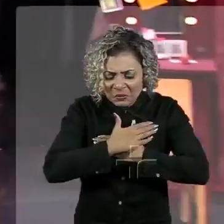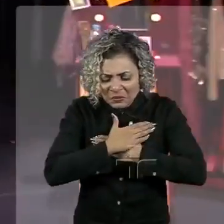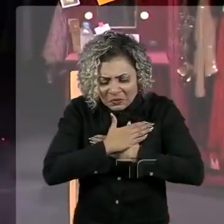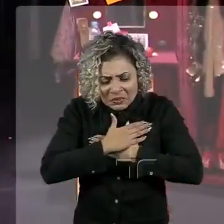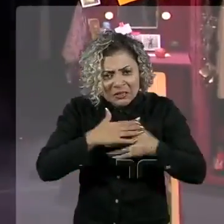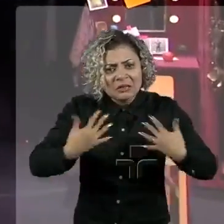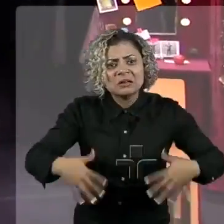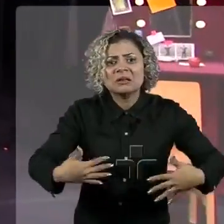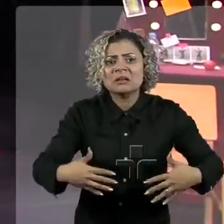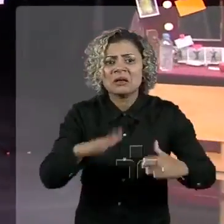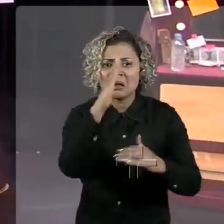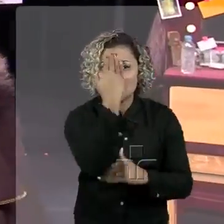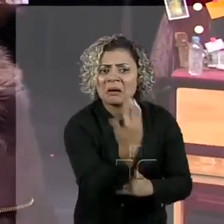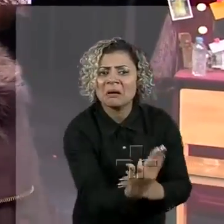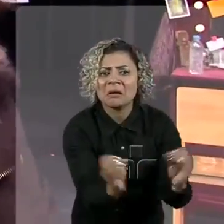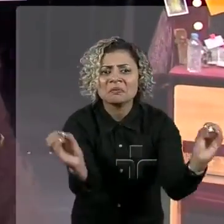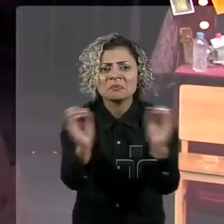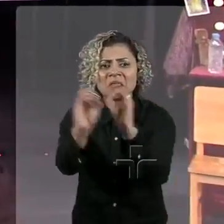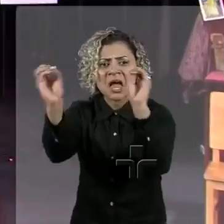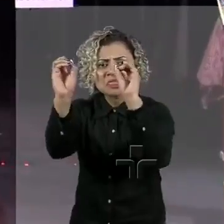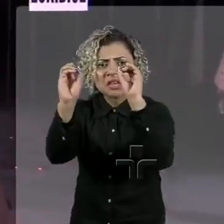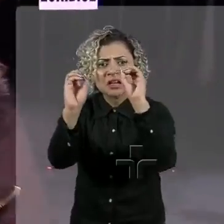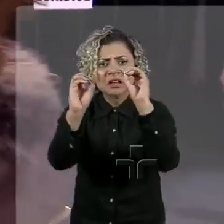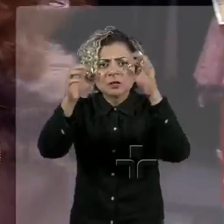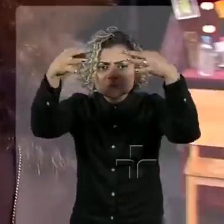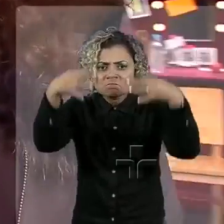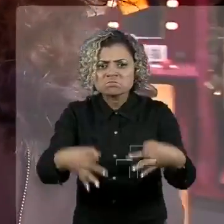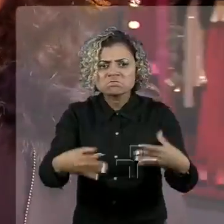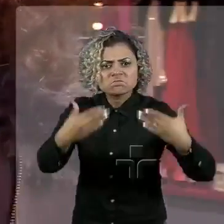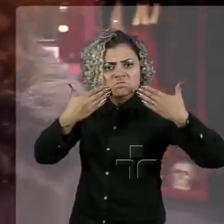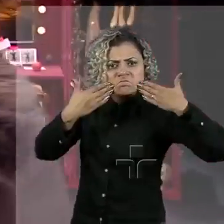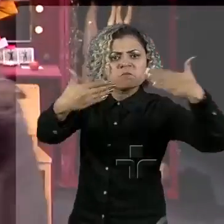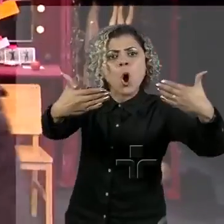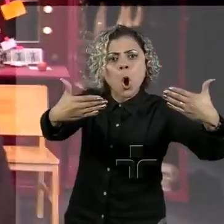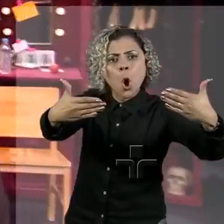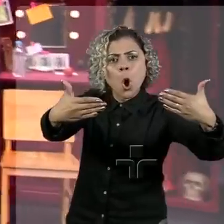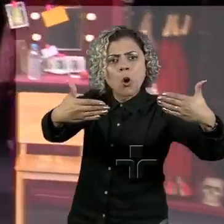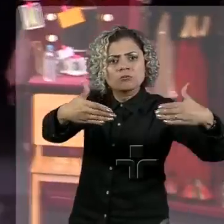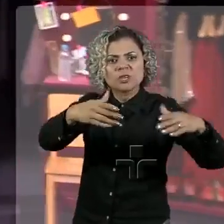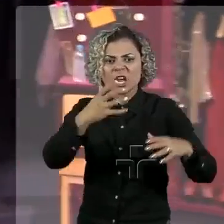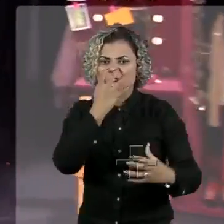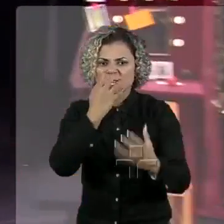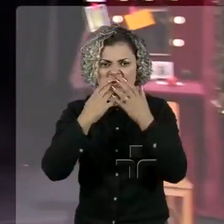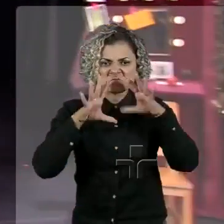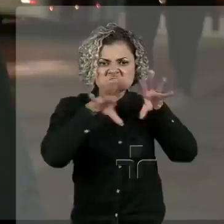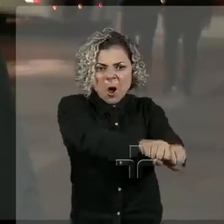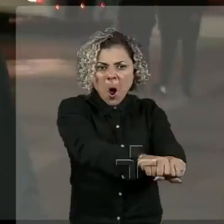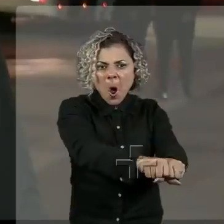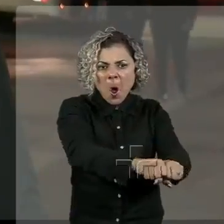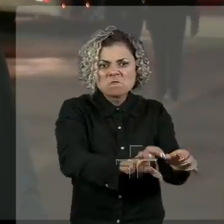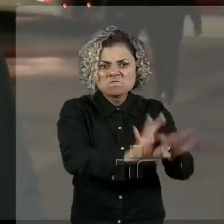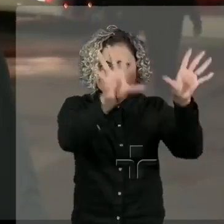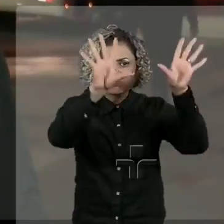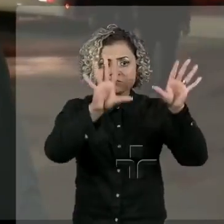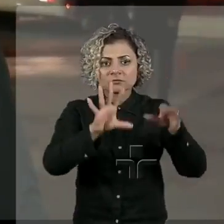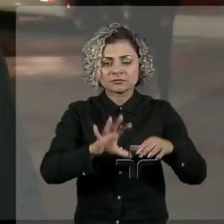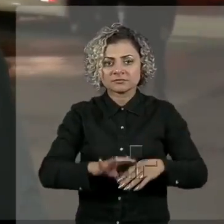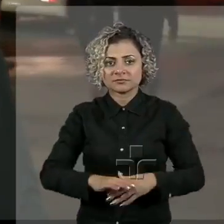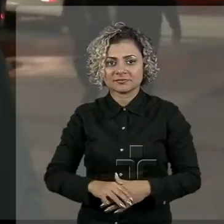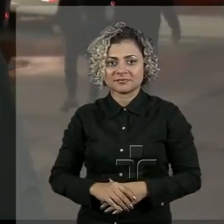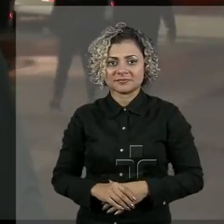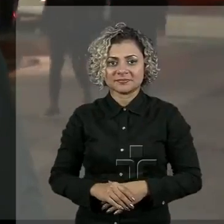enfim, qualquer atenção póstuma que fique exposto à voracidade dos cães e dos abutres.